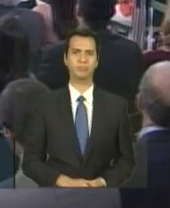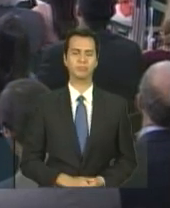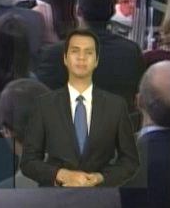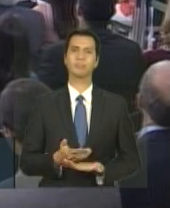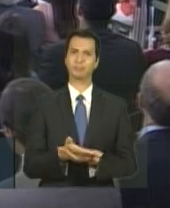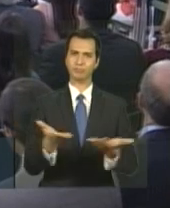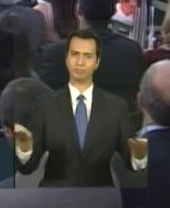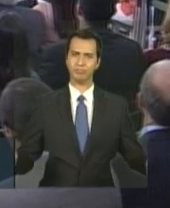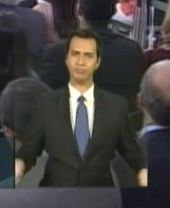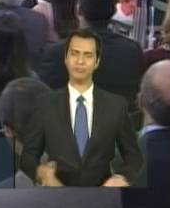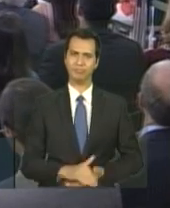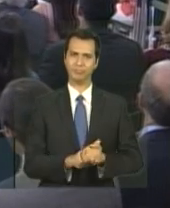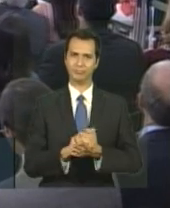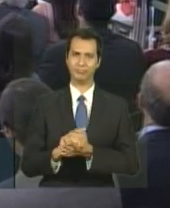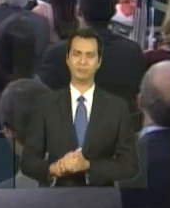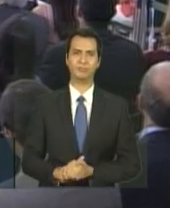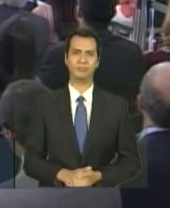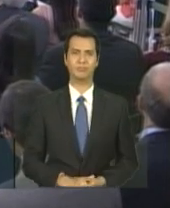Senhoras e senhores,